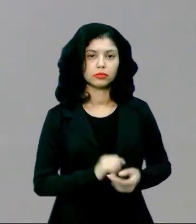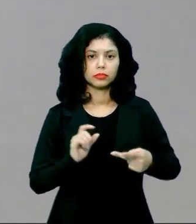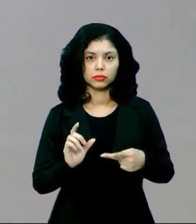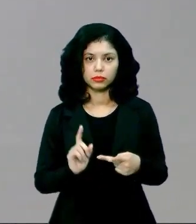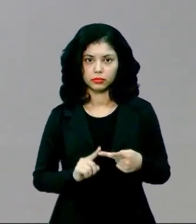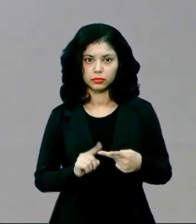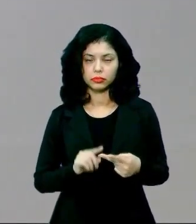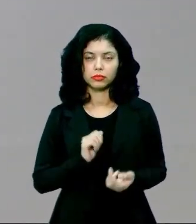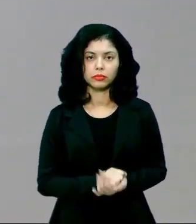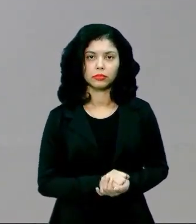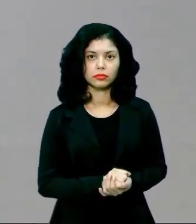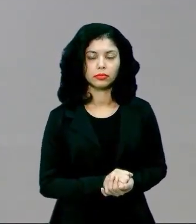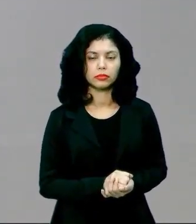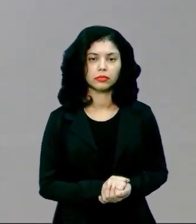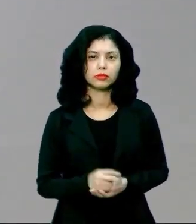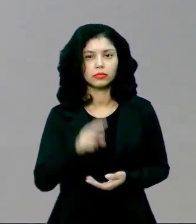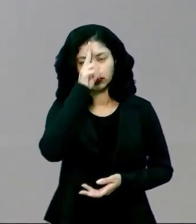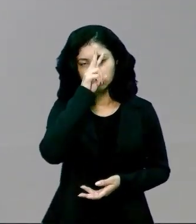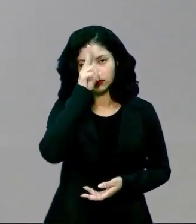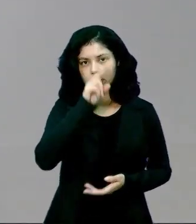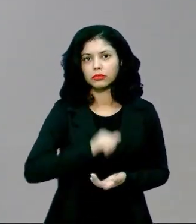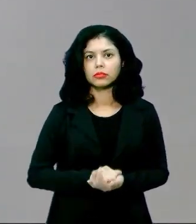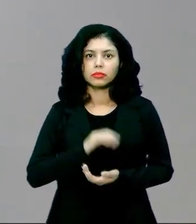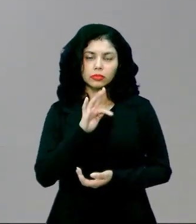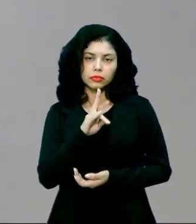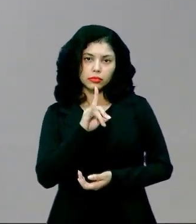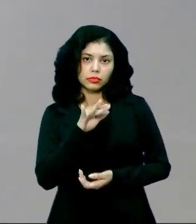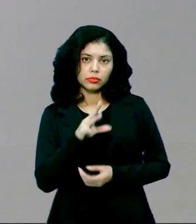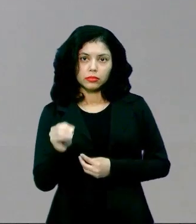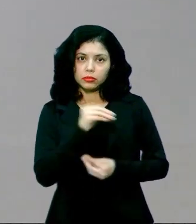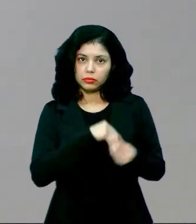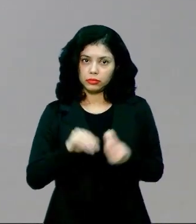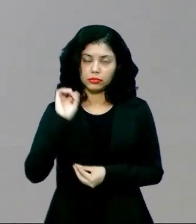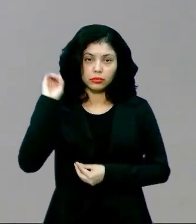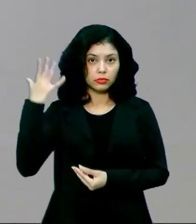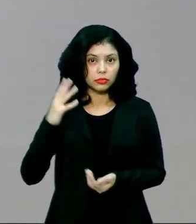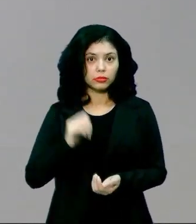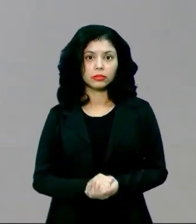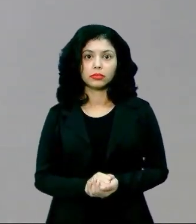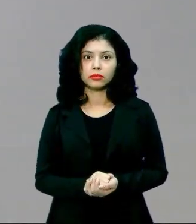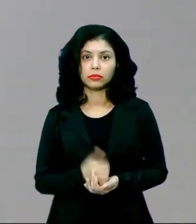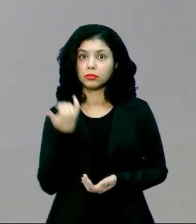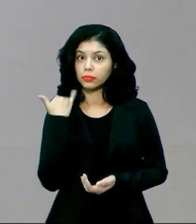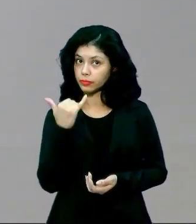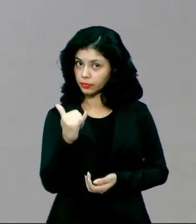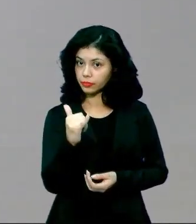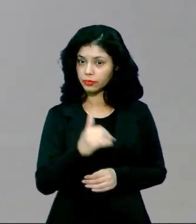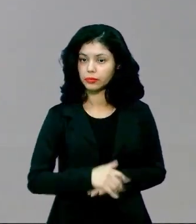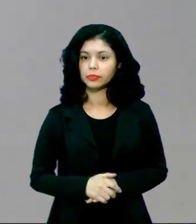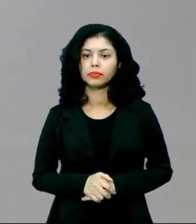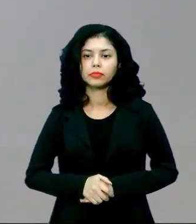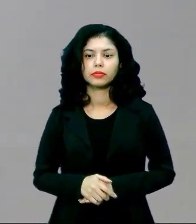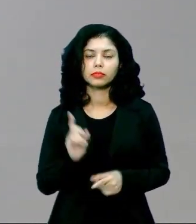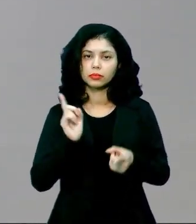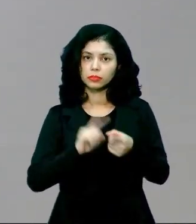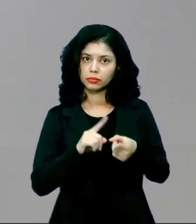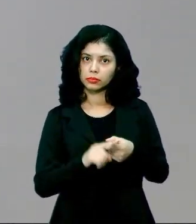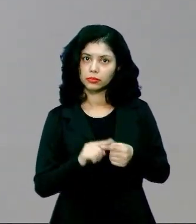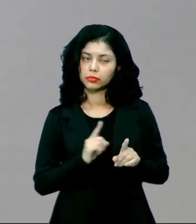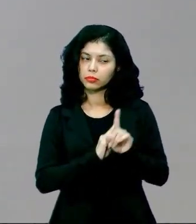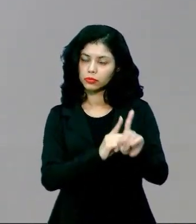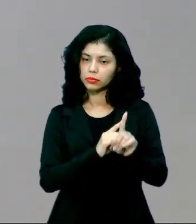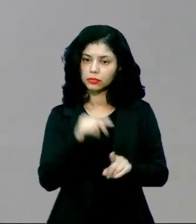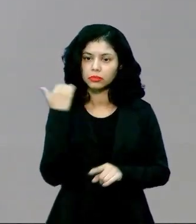e cloreto de sódio. Lembrando que eletrólitos são soluções capazes de conduzir corrente elétrica. Por que essas soluções